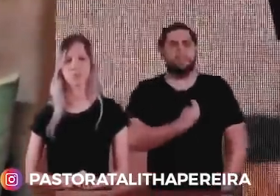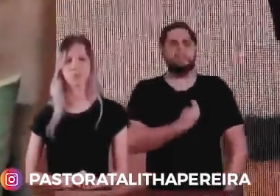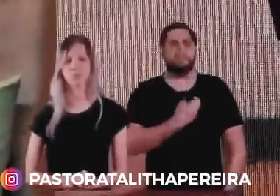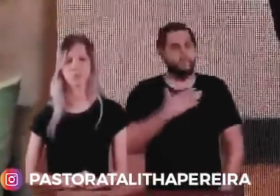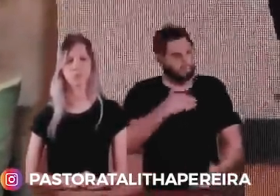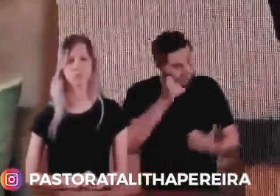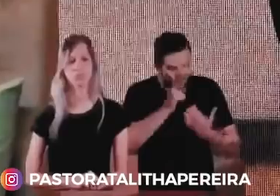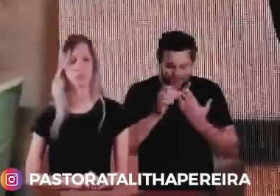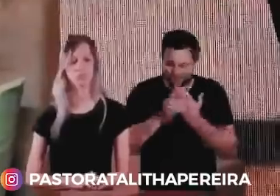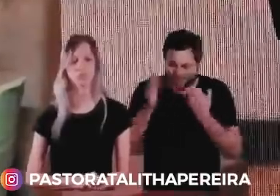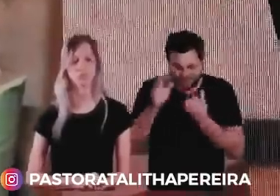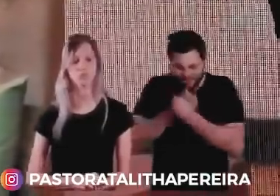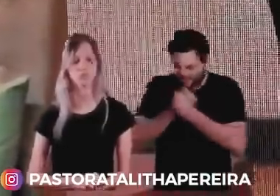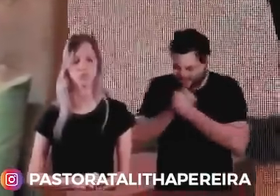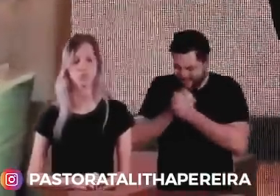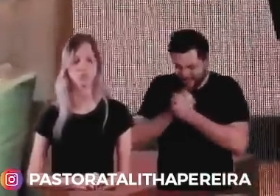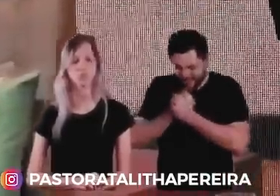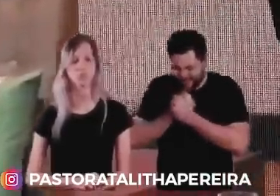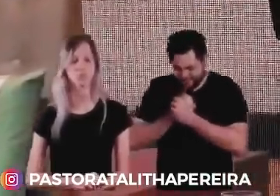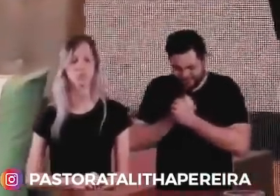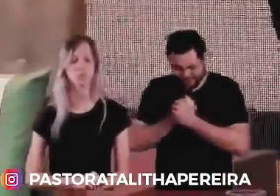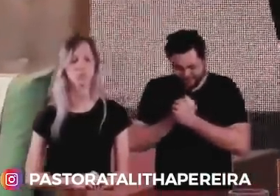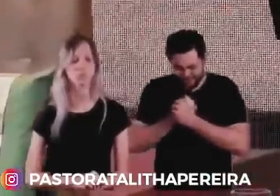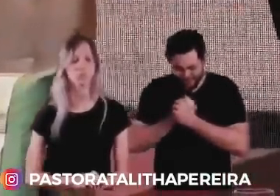minha esposa.